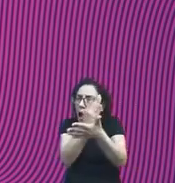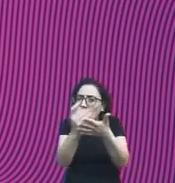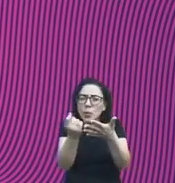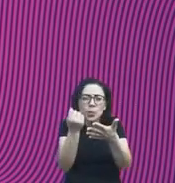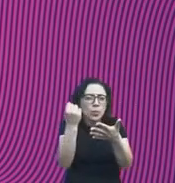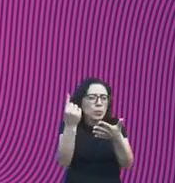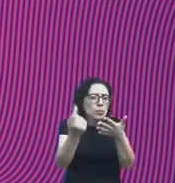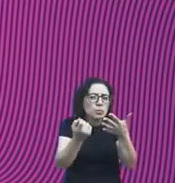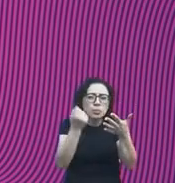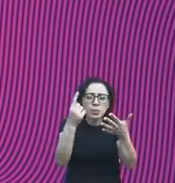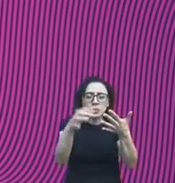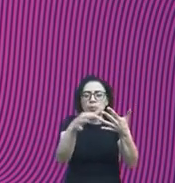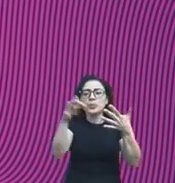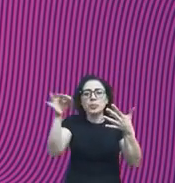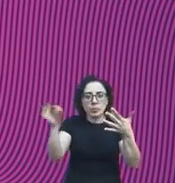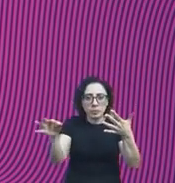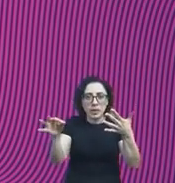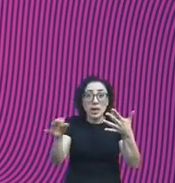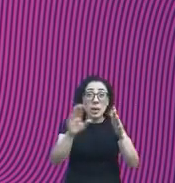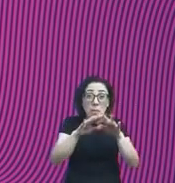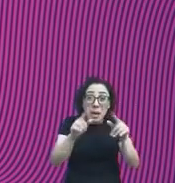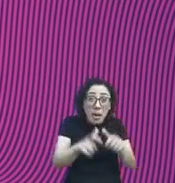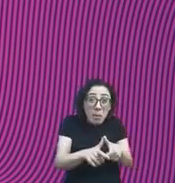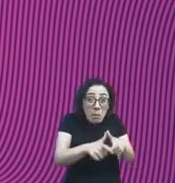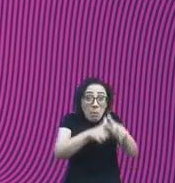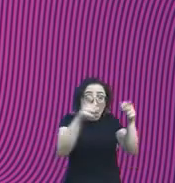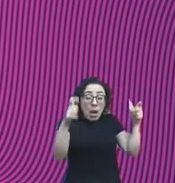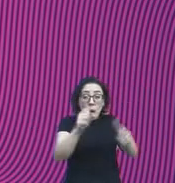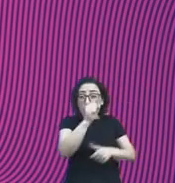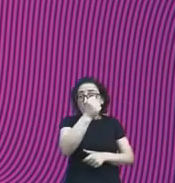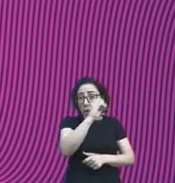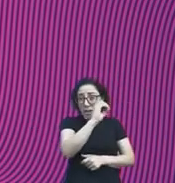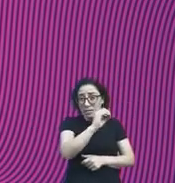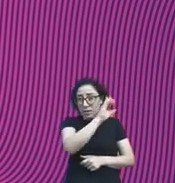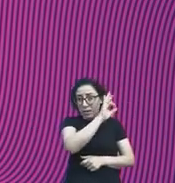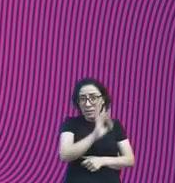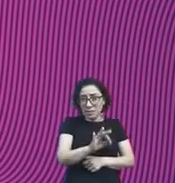quase 80% de quem diz que tem novos modelos de remuneração,